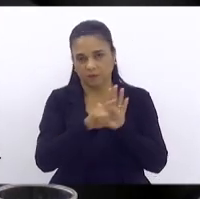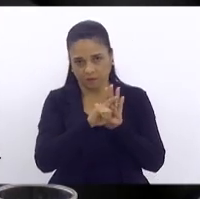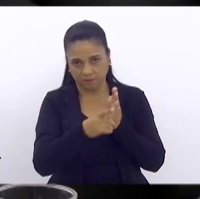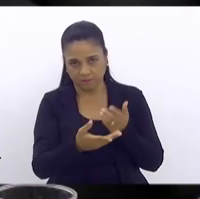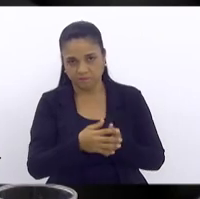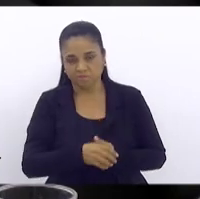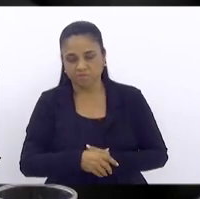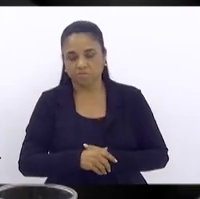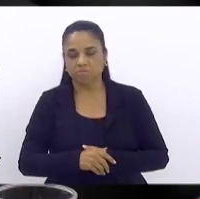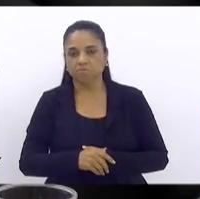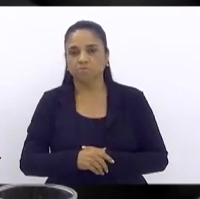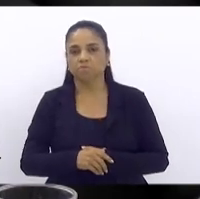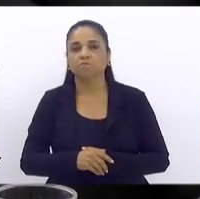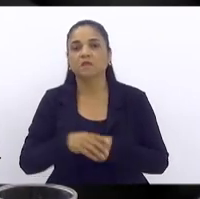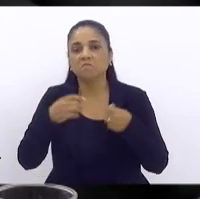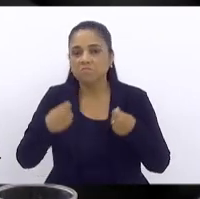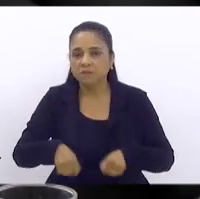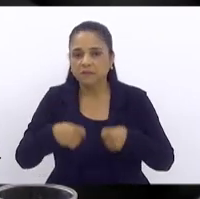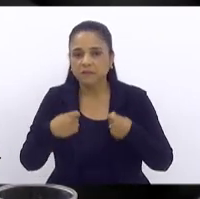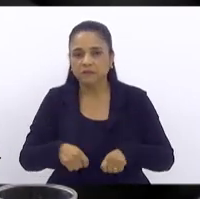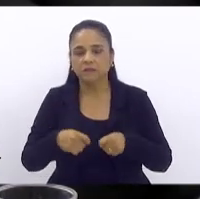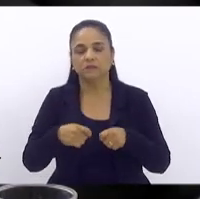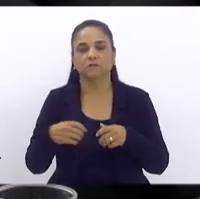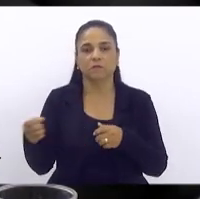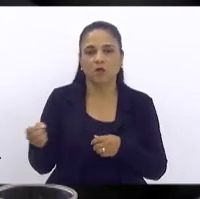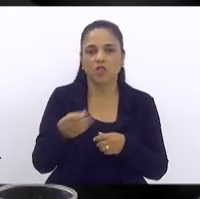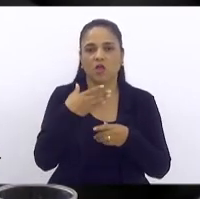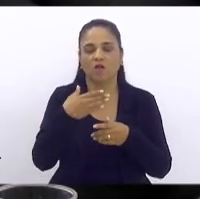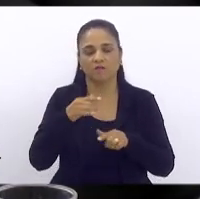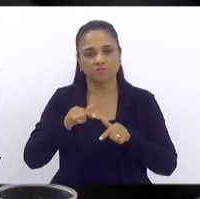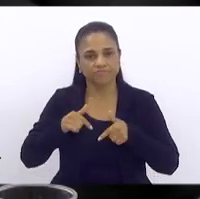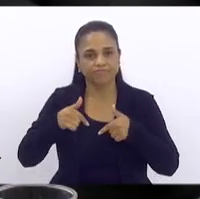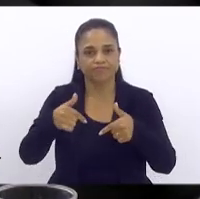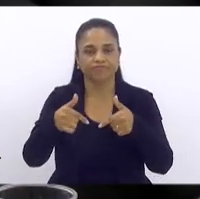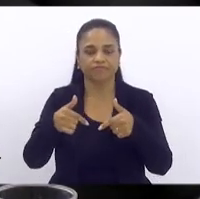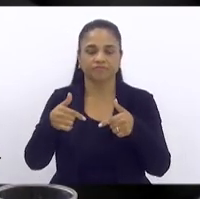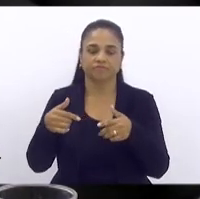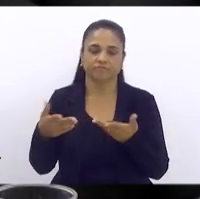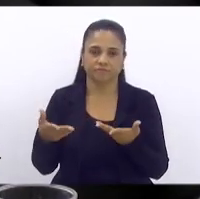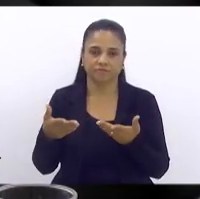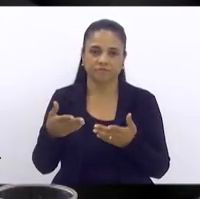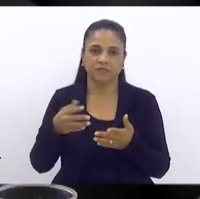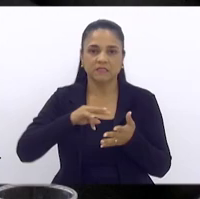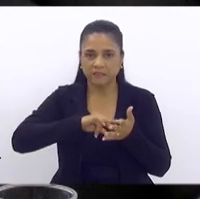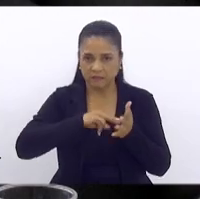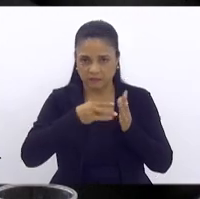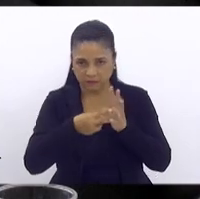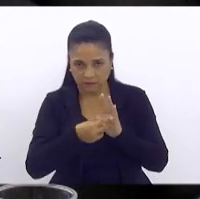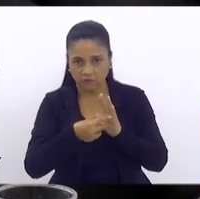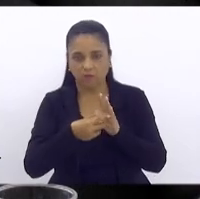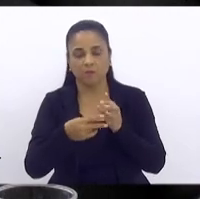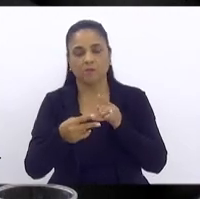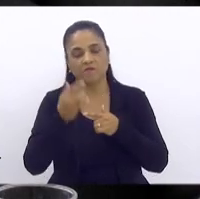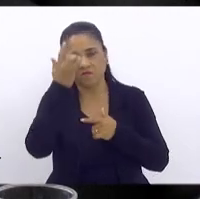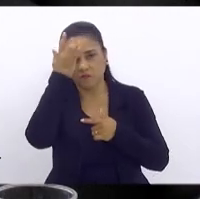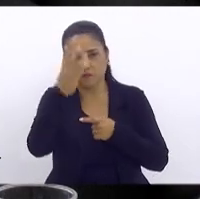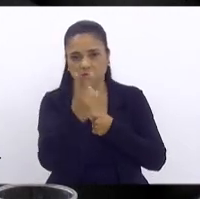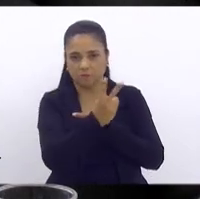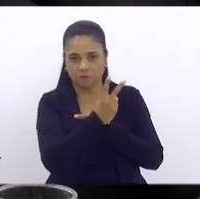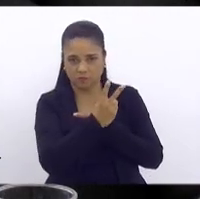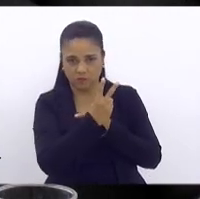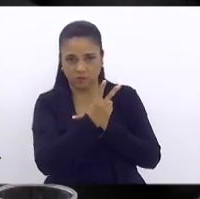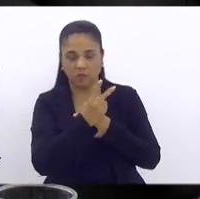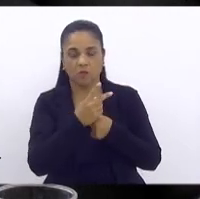situações. Então, realmente precisa ter uma nova medida protetiva nesse sentido, né, para facilitar essa proteção e evitar que o